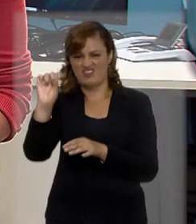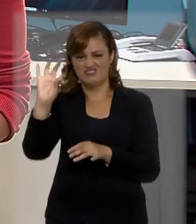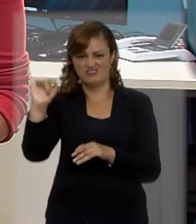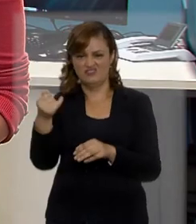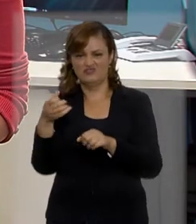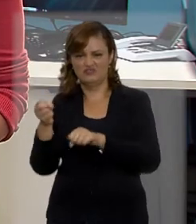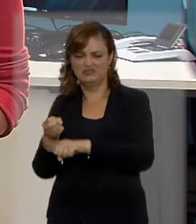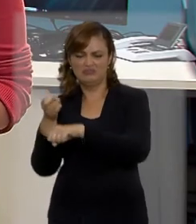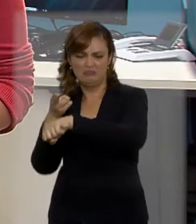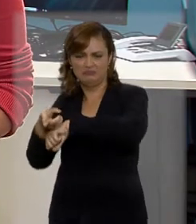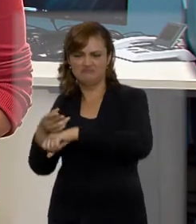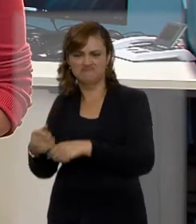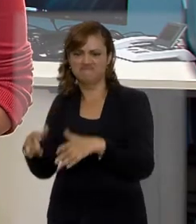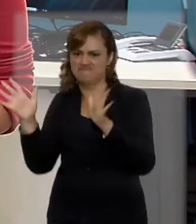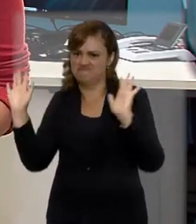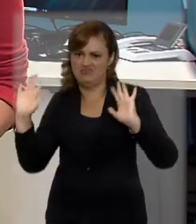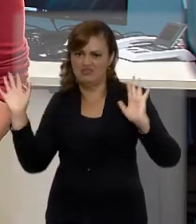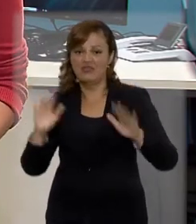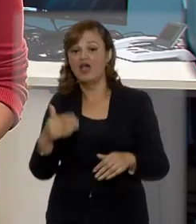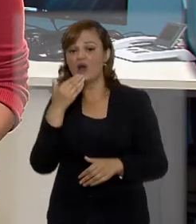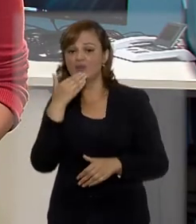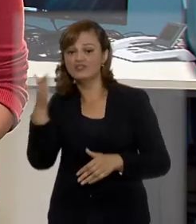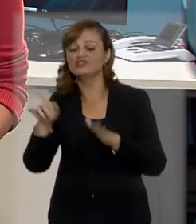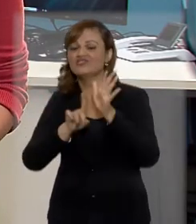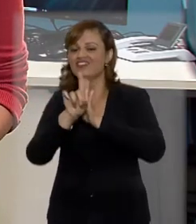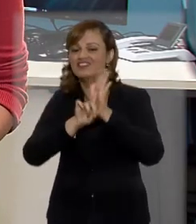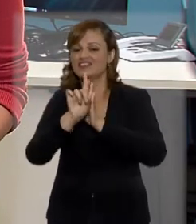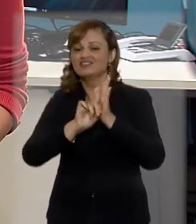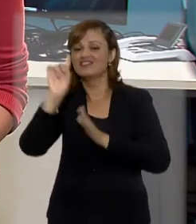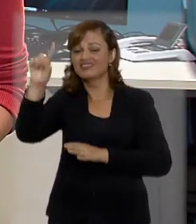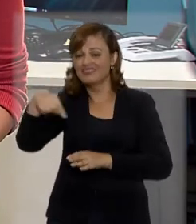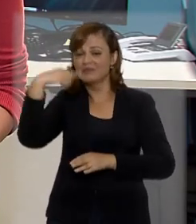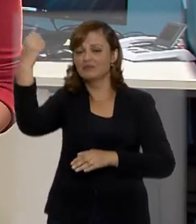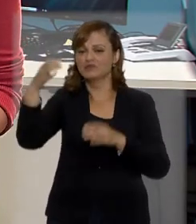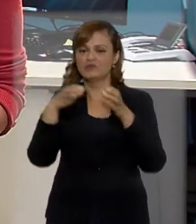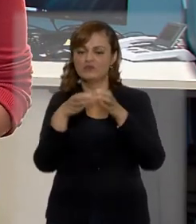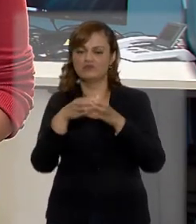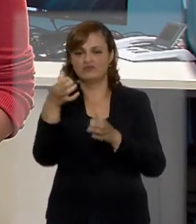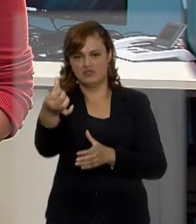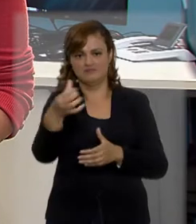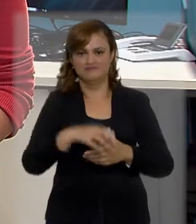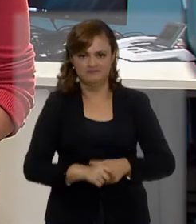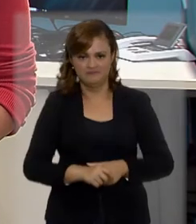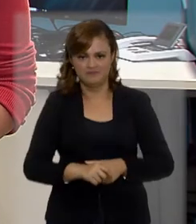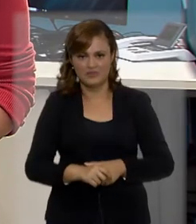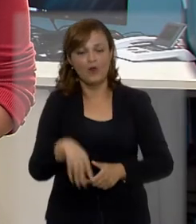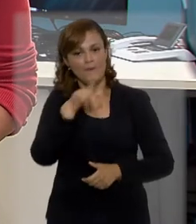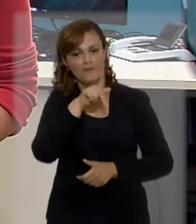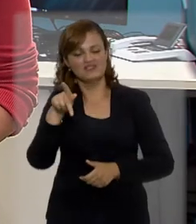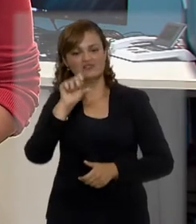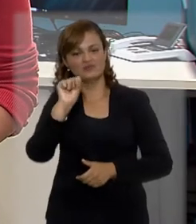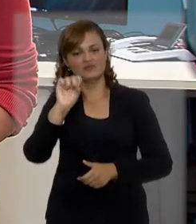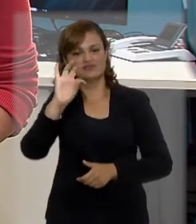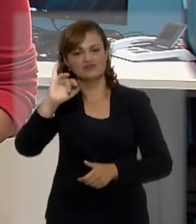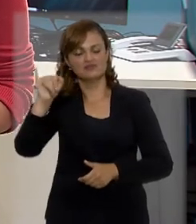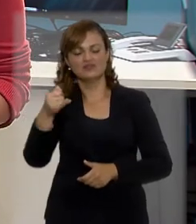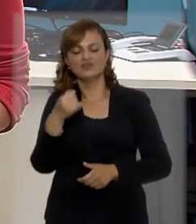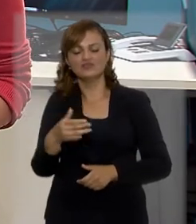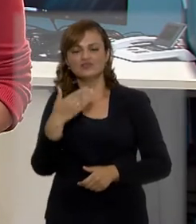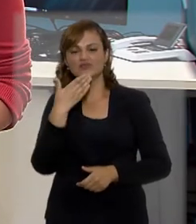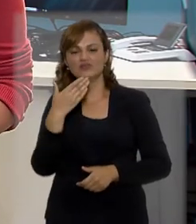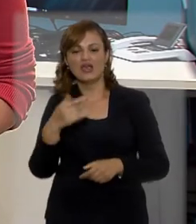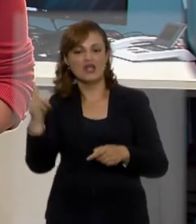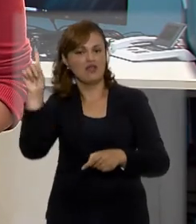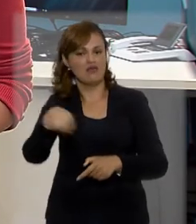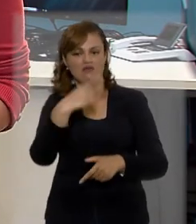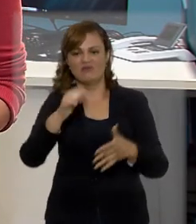do STJ em regime de plantão. E por isso o pedido ainda vai ser analisado pela sexta turma. E o presidente do STJ também